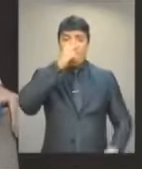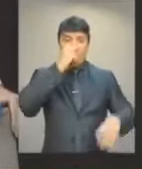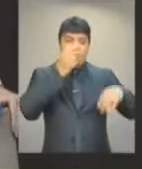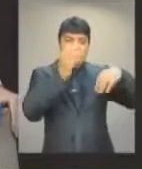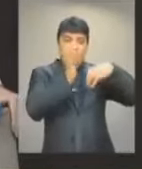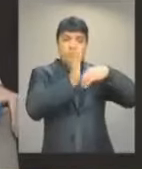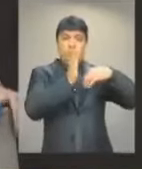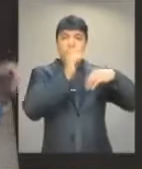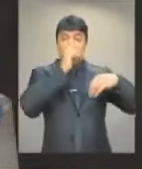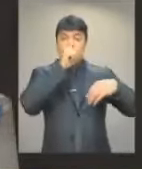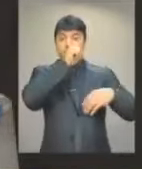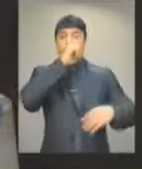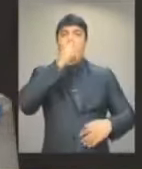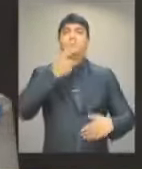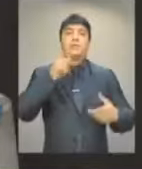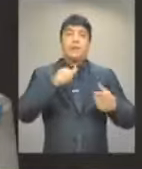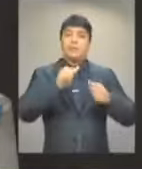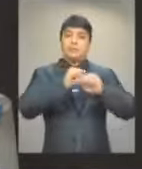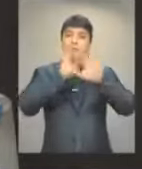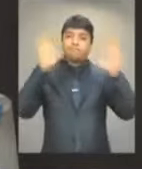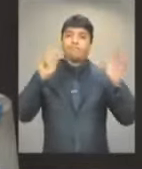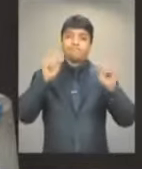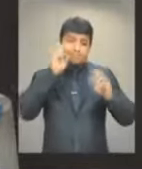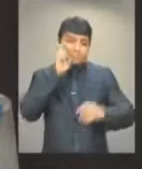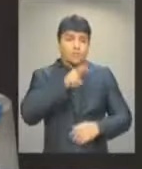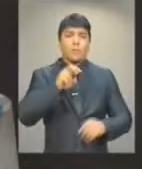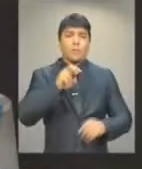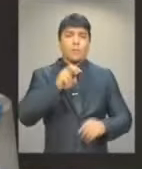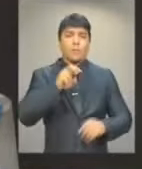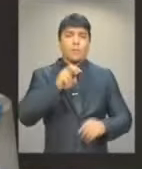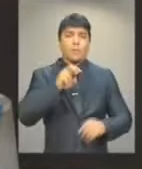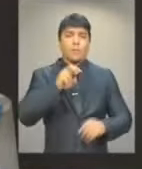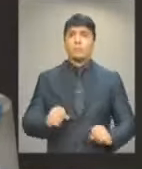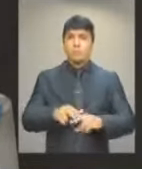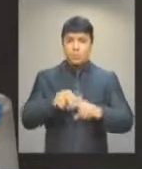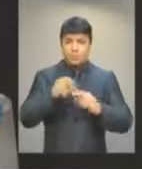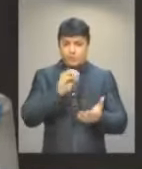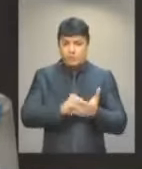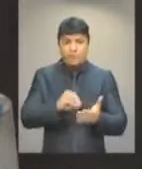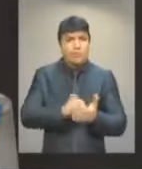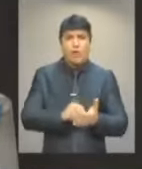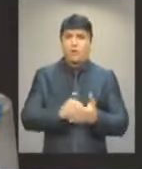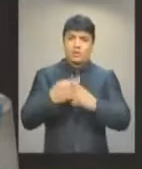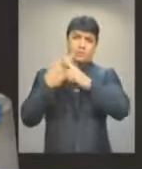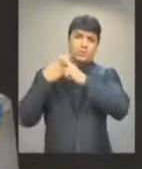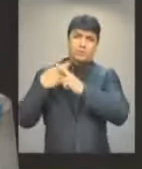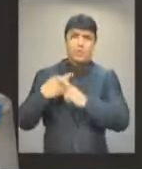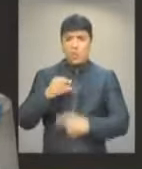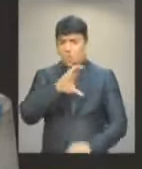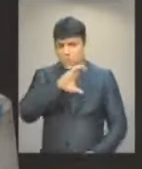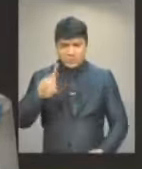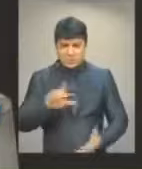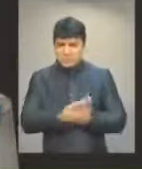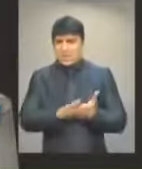das contas públicas. Portanto, baixa capacidade de coordenação, nenhuma capacidade de